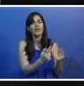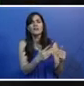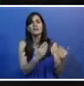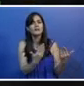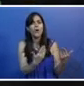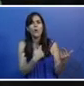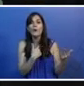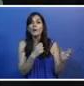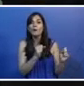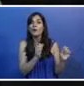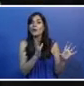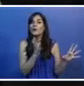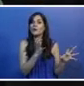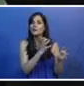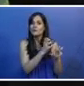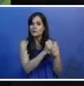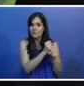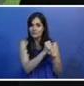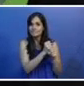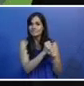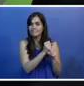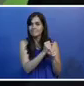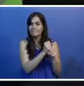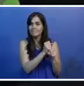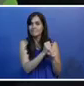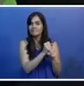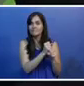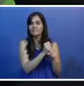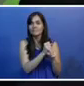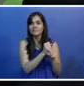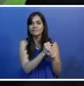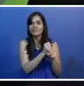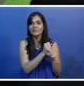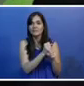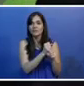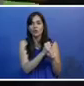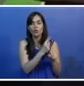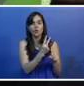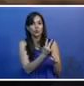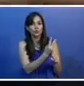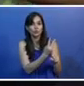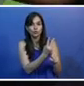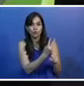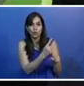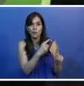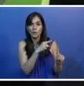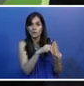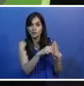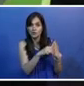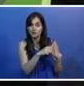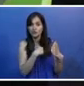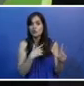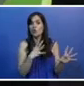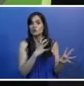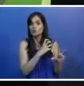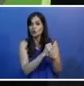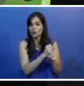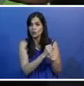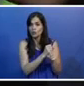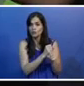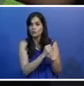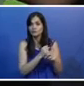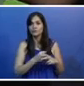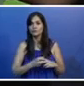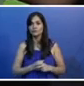que eu faço? Eu junto os coeficientes. Os dois são positivos, eu vou somar. 5 mais